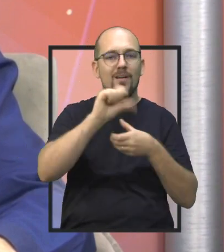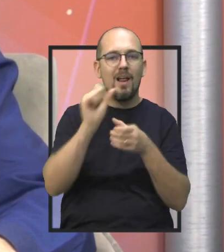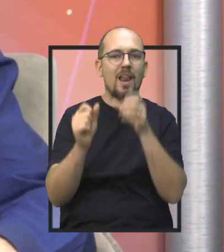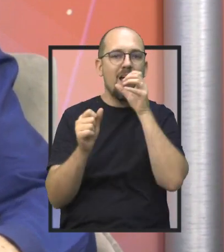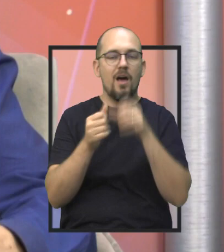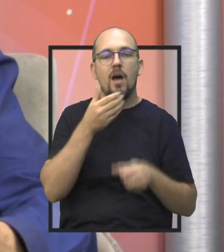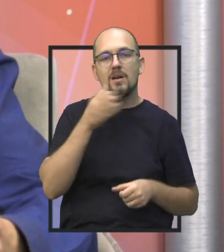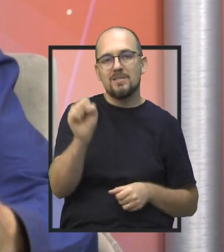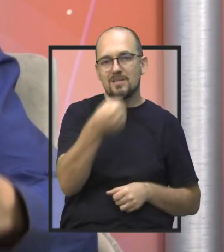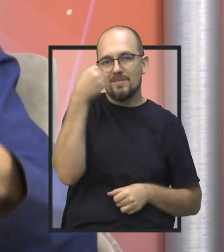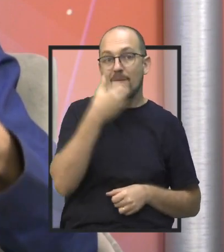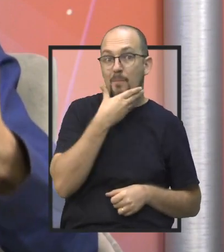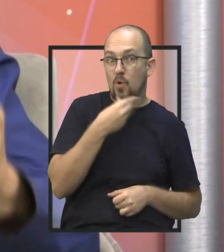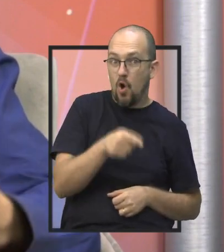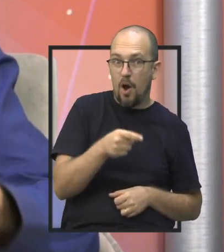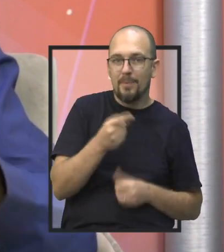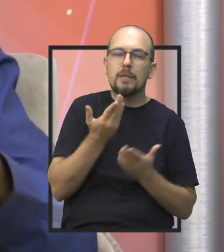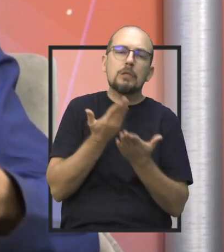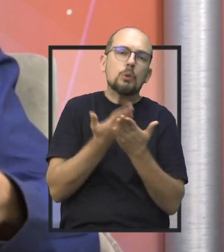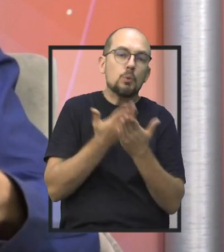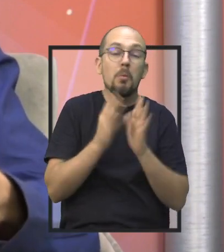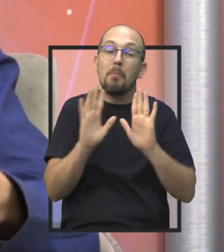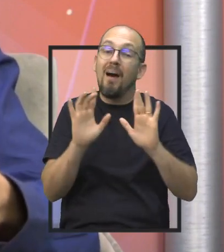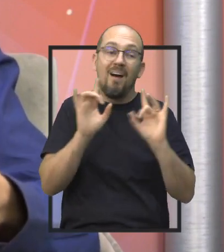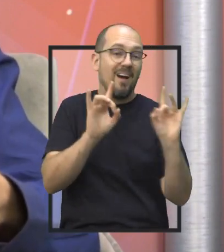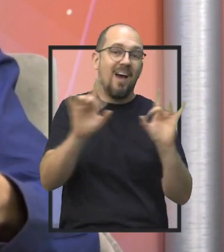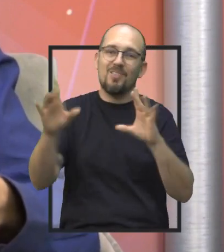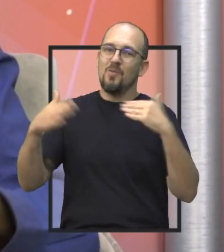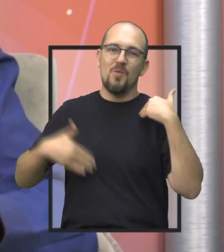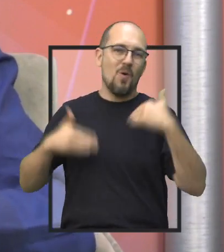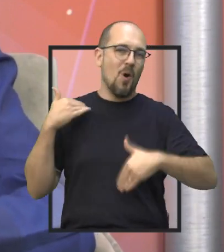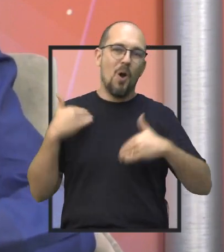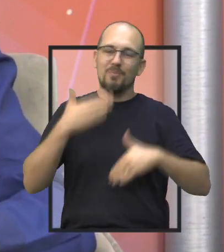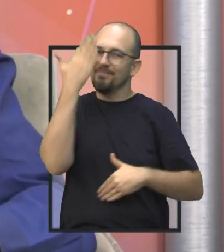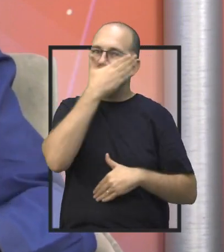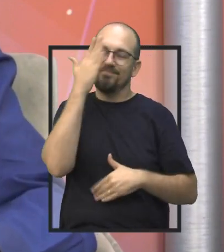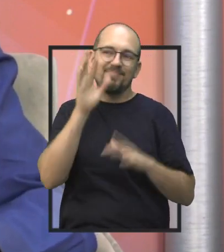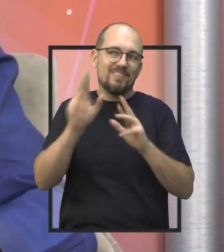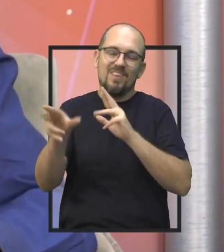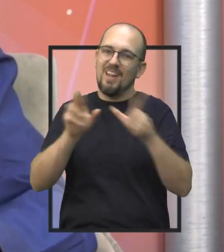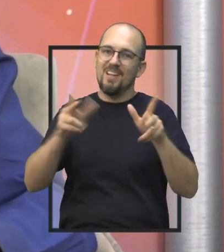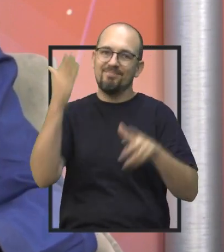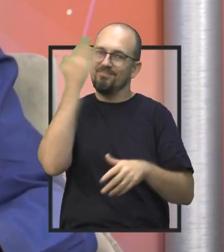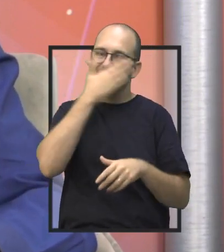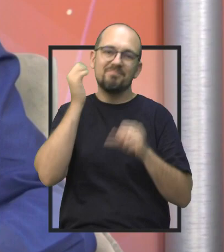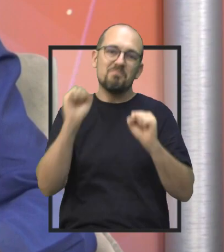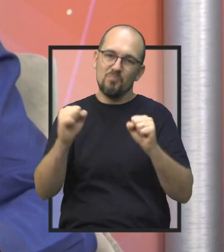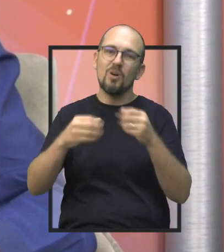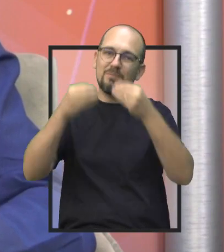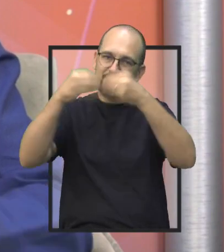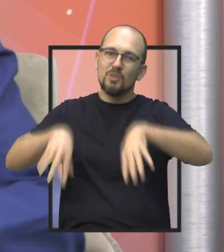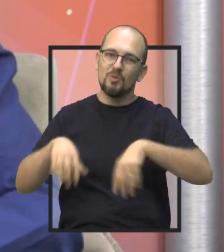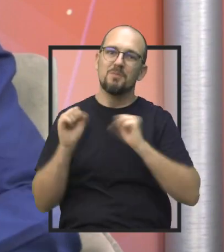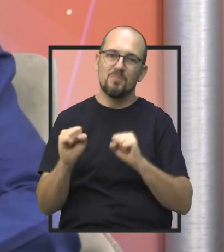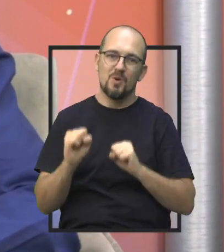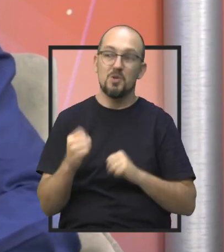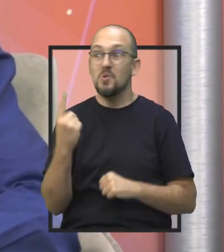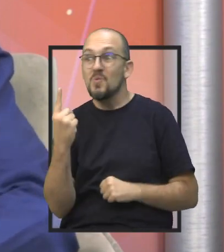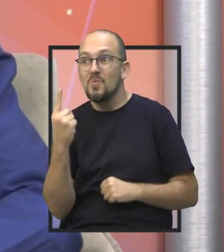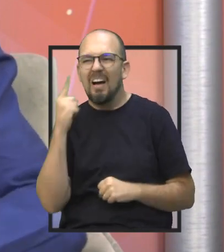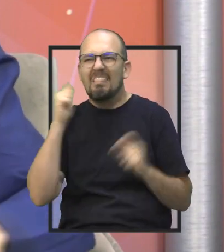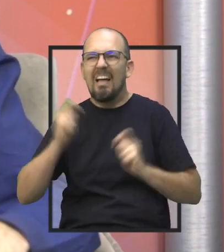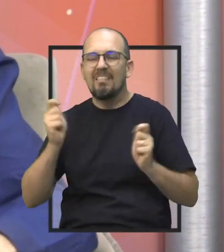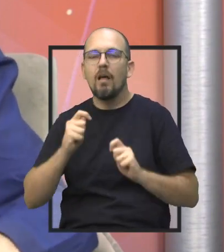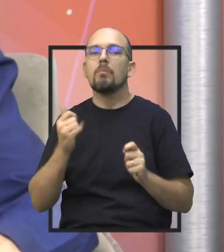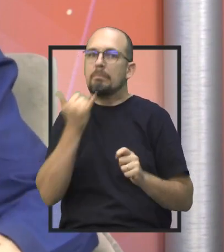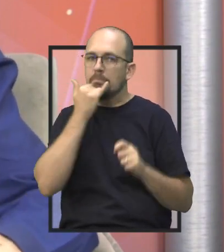para o homem. Só que cada um tem um metabolismo diferente e isso pode já ser prejudicial. O melhor mesmo